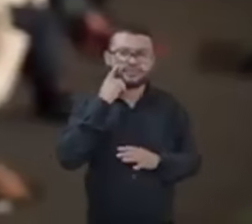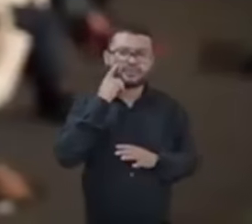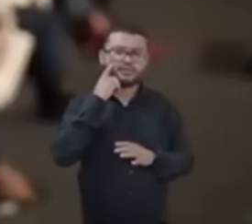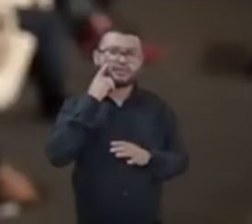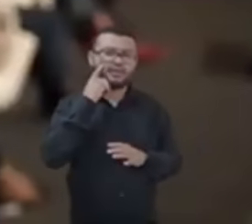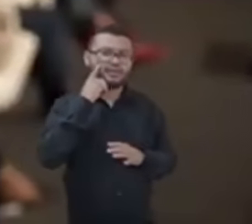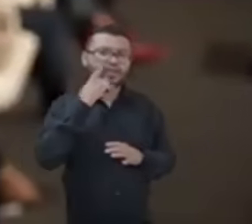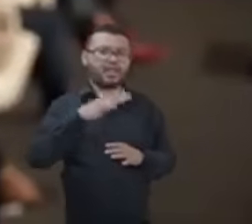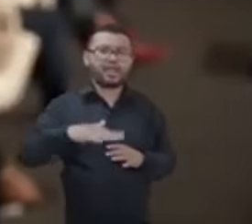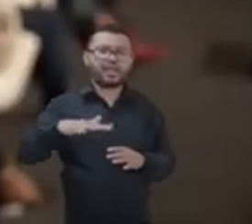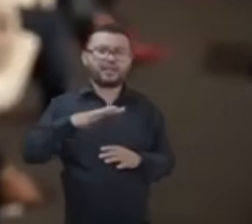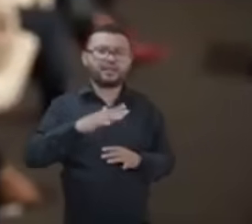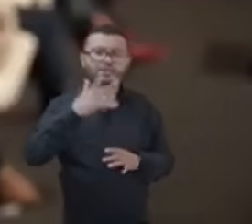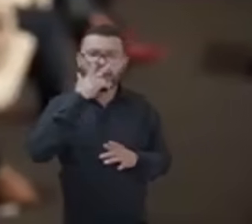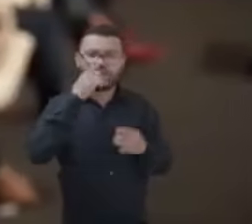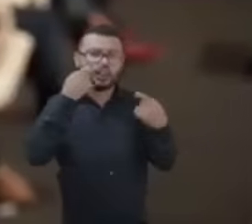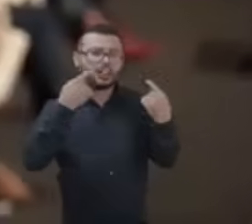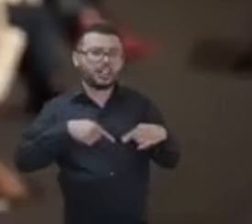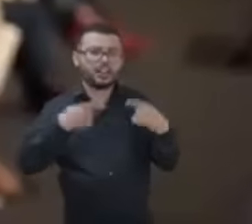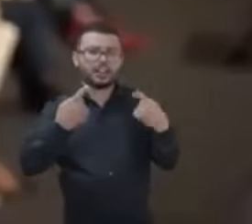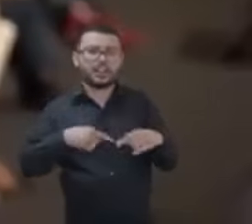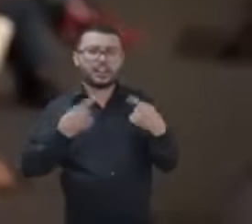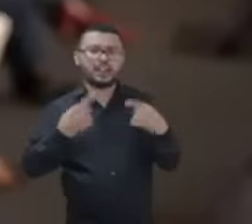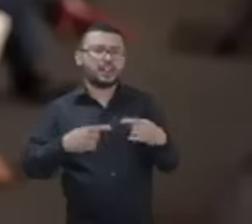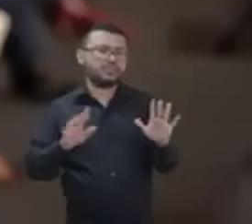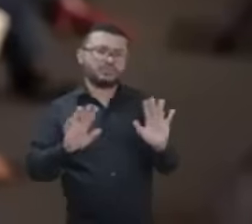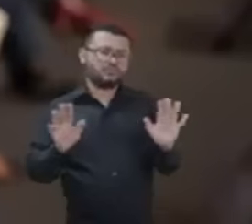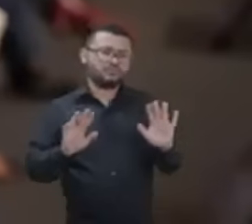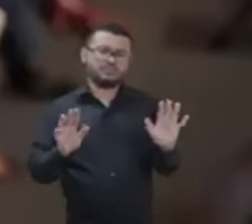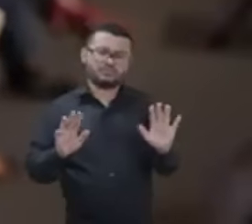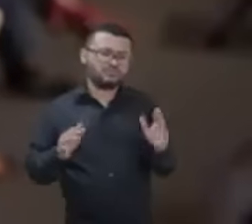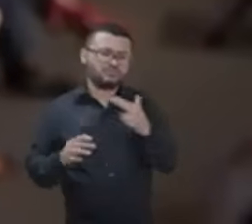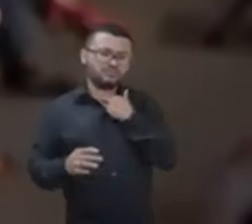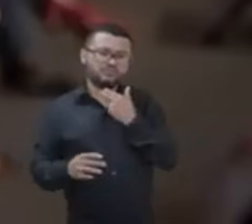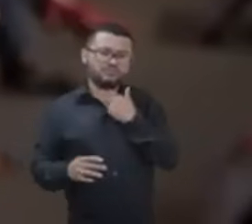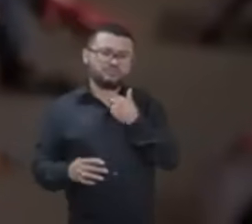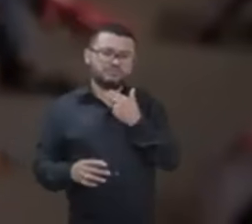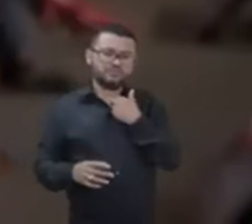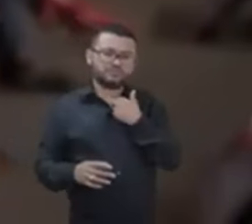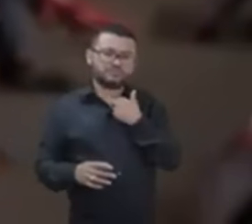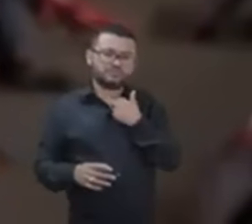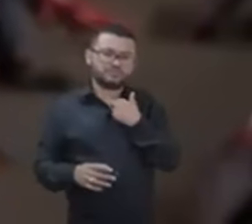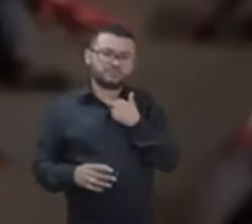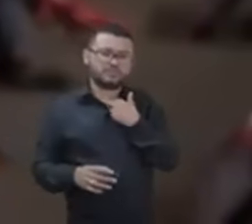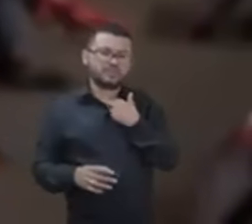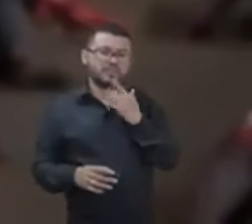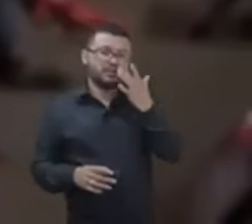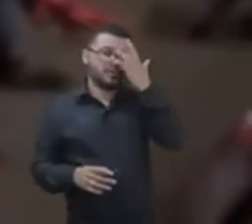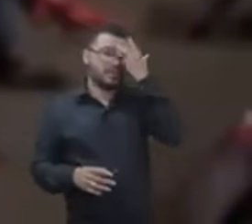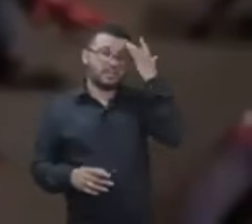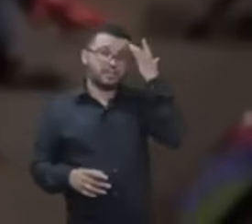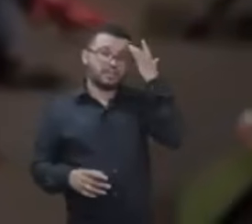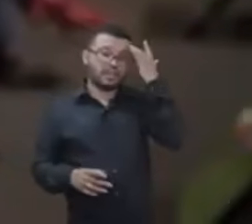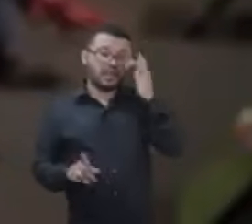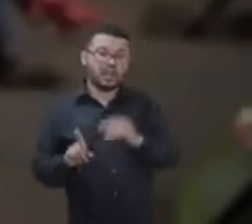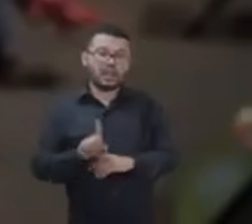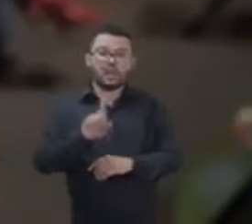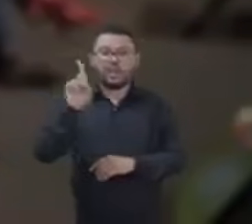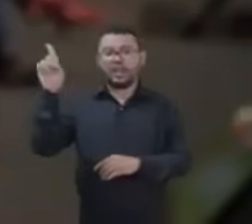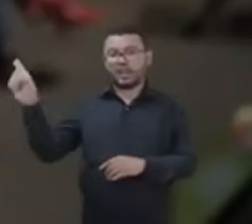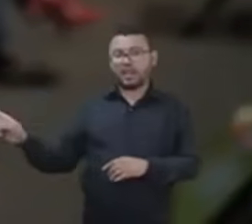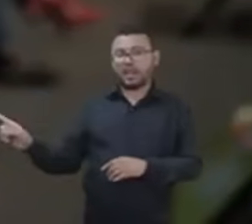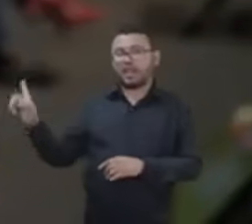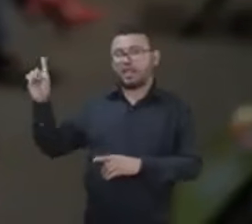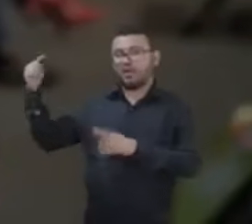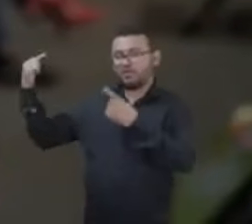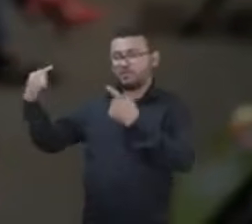ao ambiente de disputa e de acirramento. Os nossos adversários estão do outro lado da trincheira,